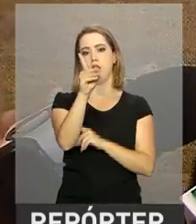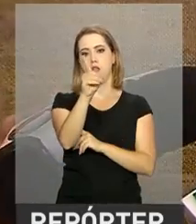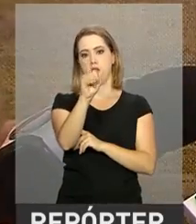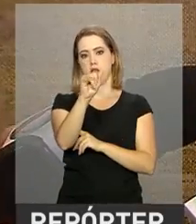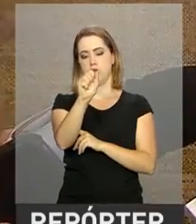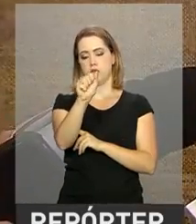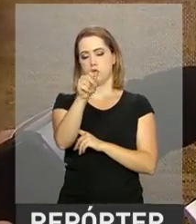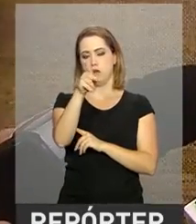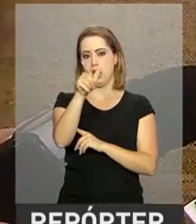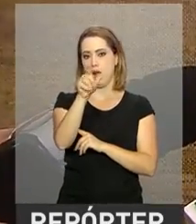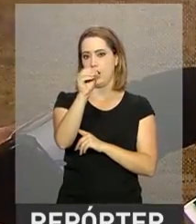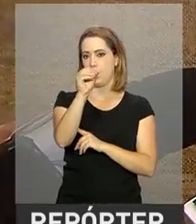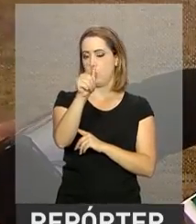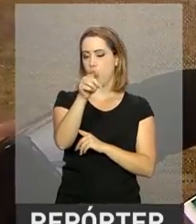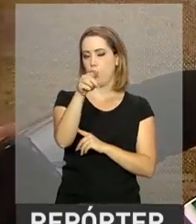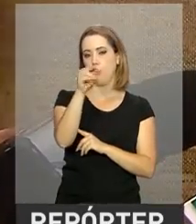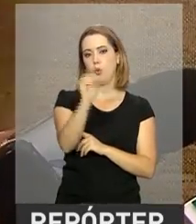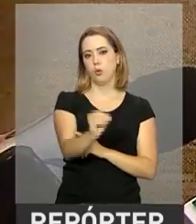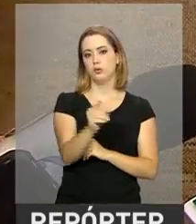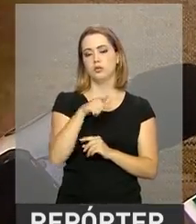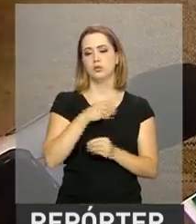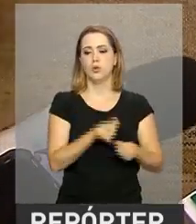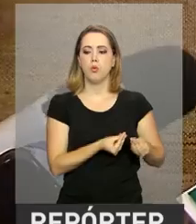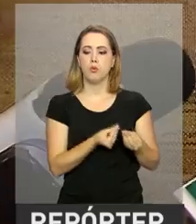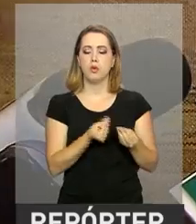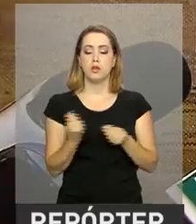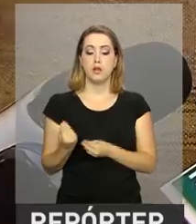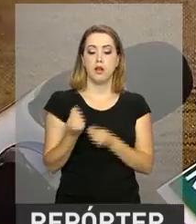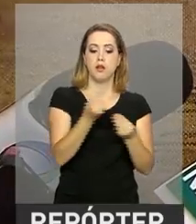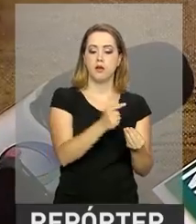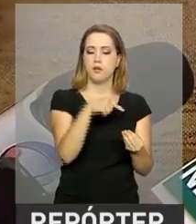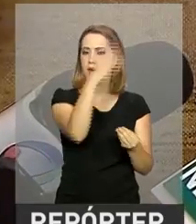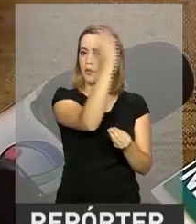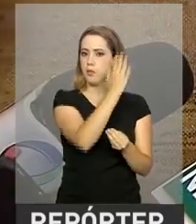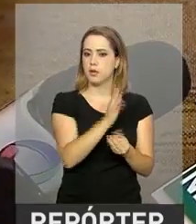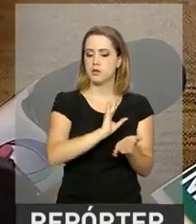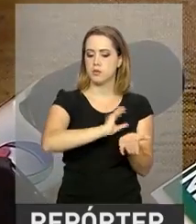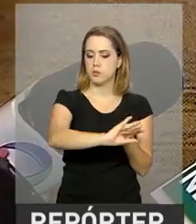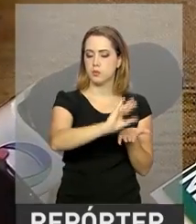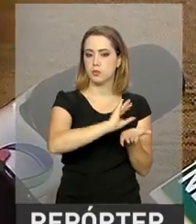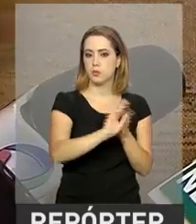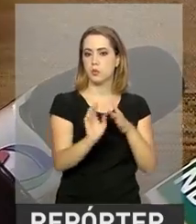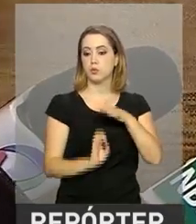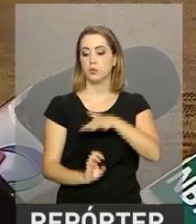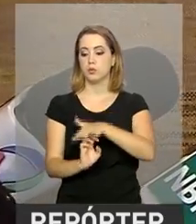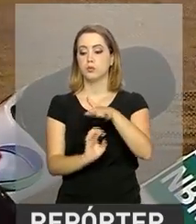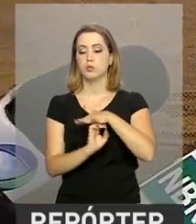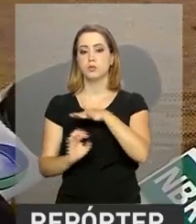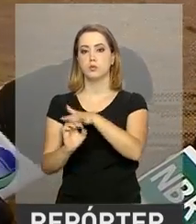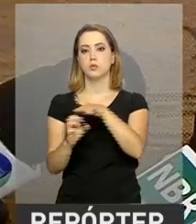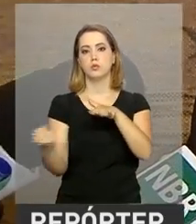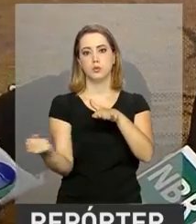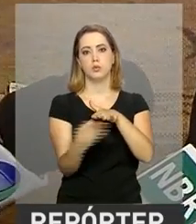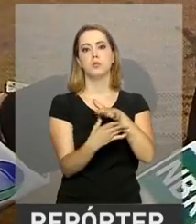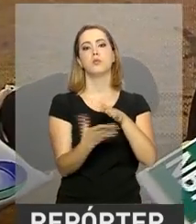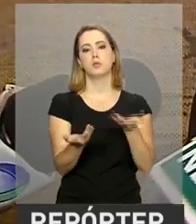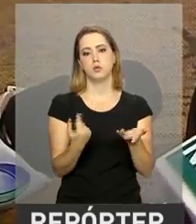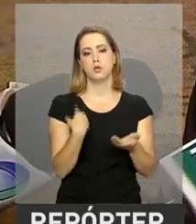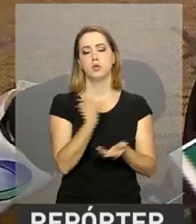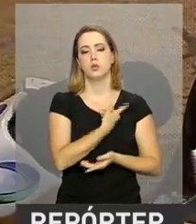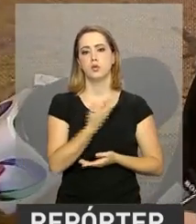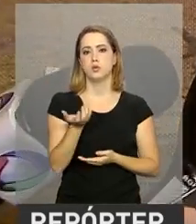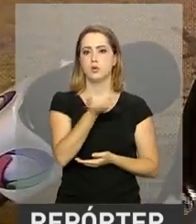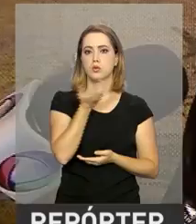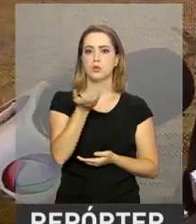o investimento estrangeiro para lá juntamente com o investimento do Capital Nacional nós queremos e preservar